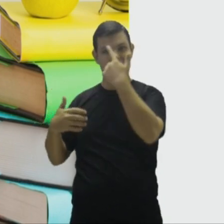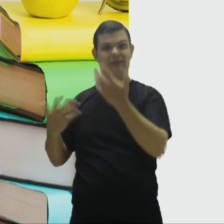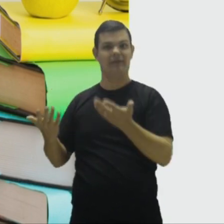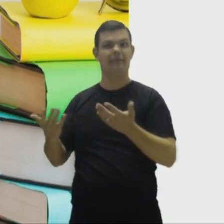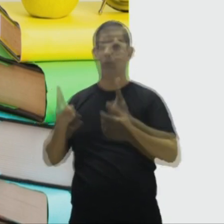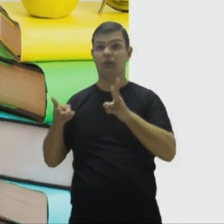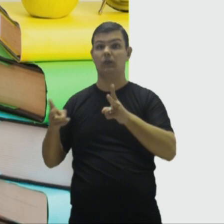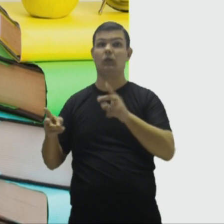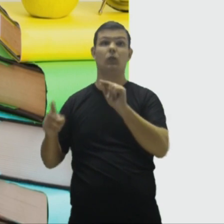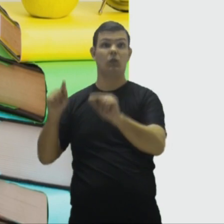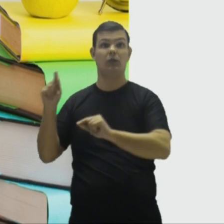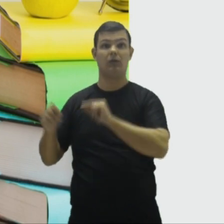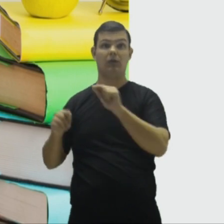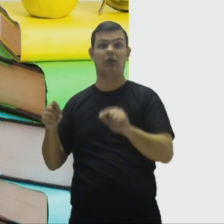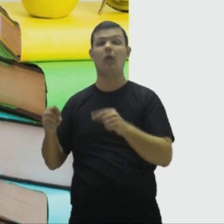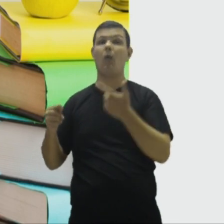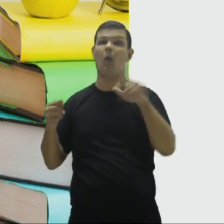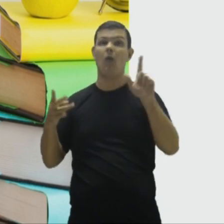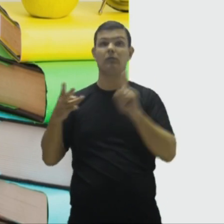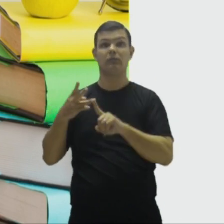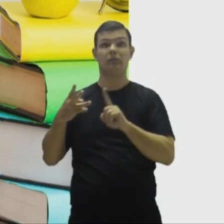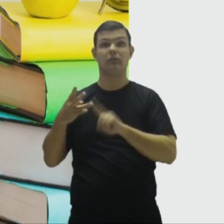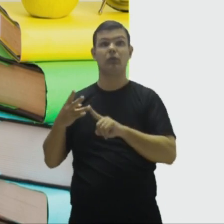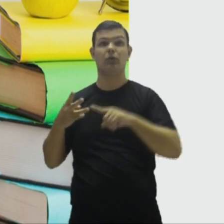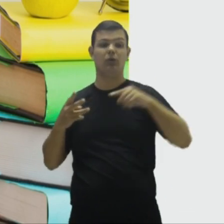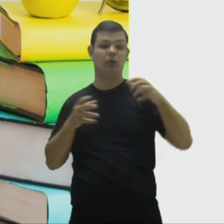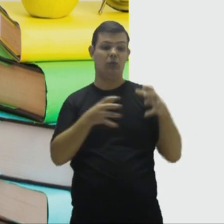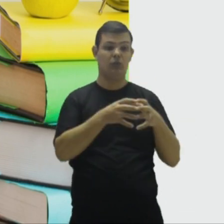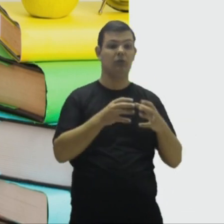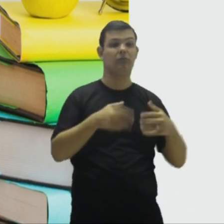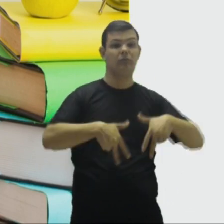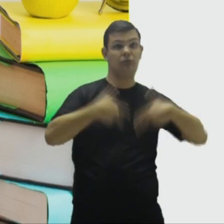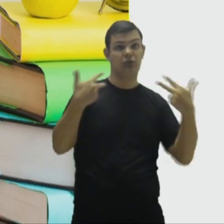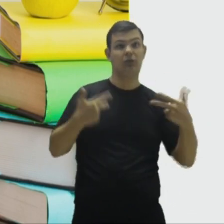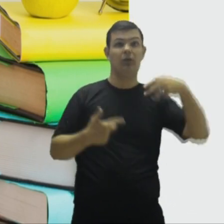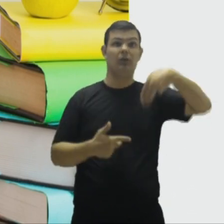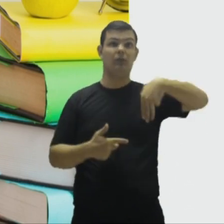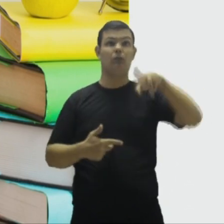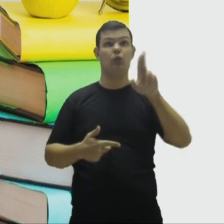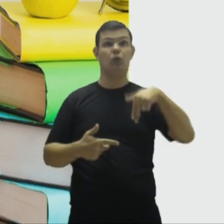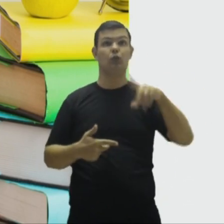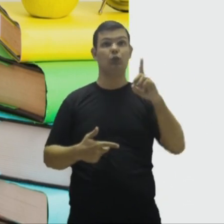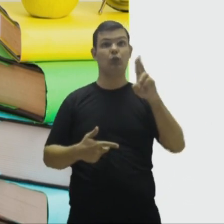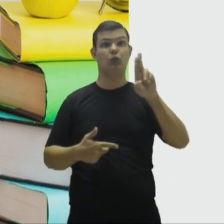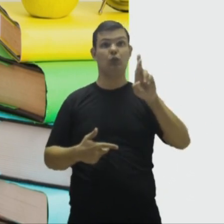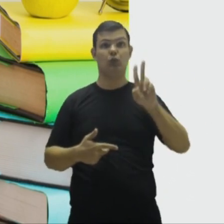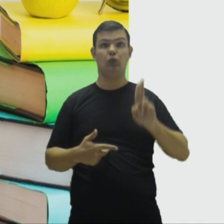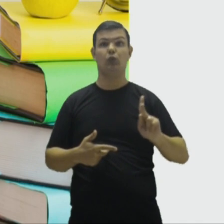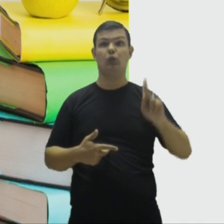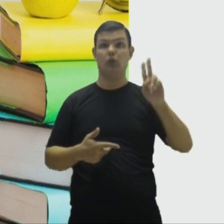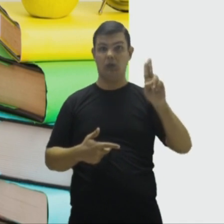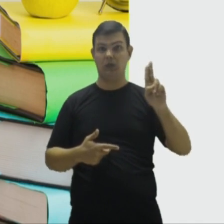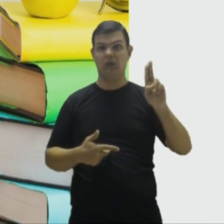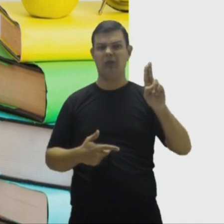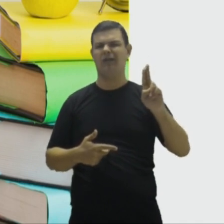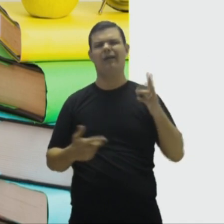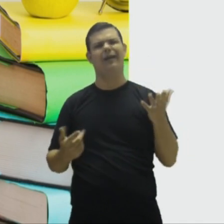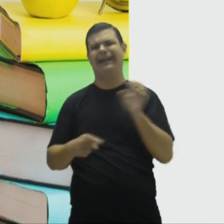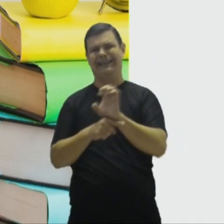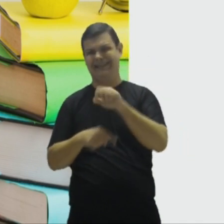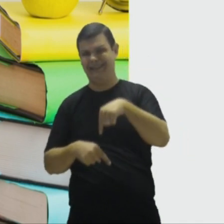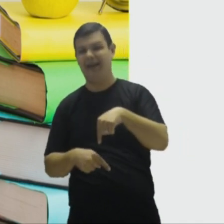ok? Próximo exemplo, índios Munduruku. Professor, não pode ser, não pode ter no